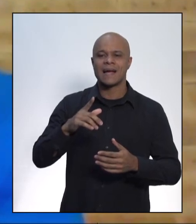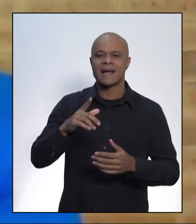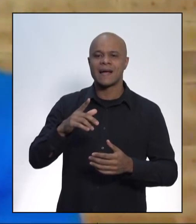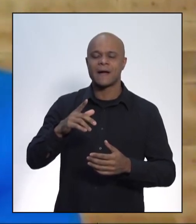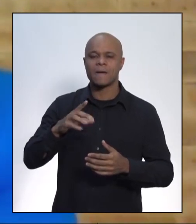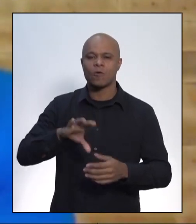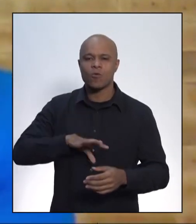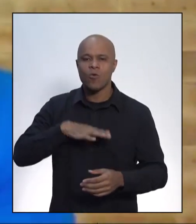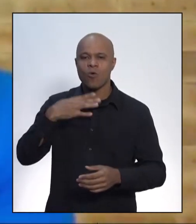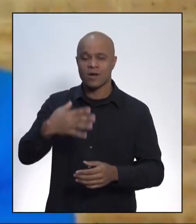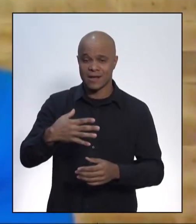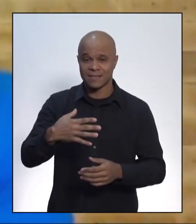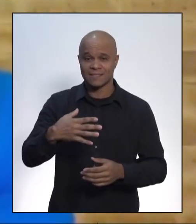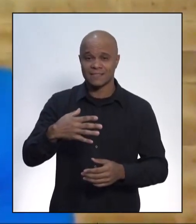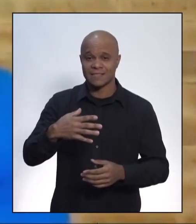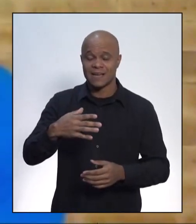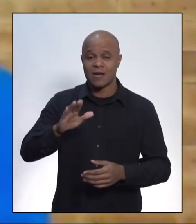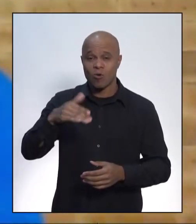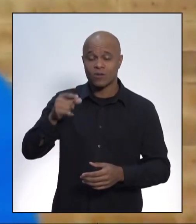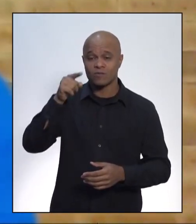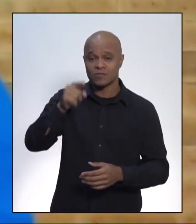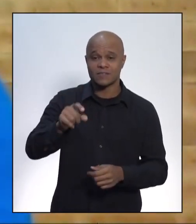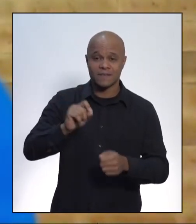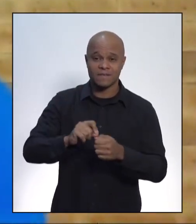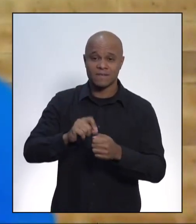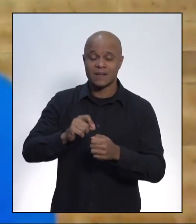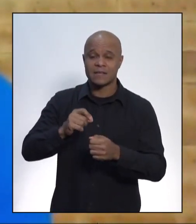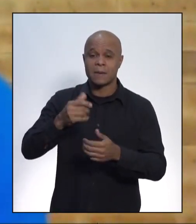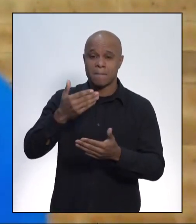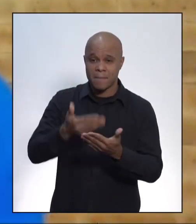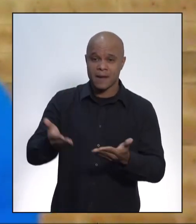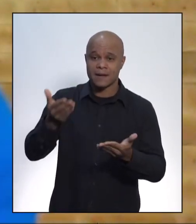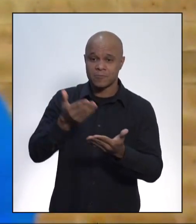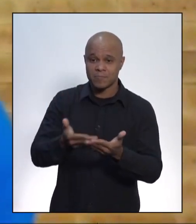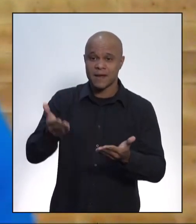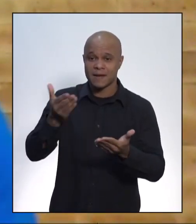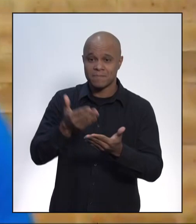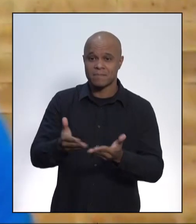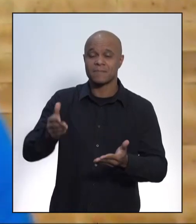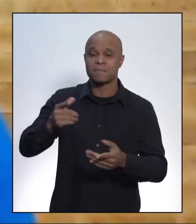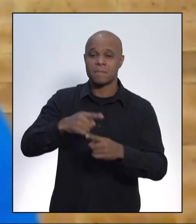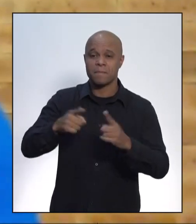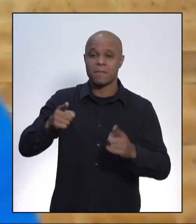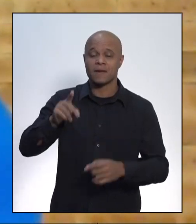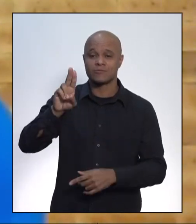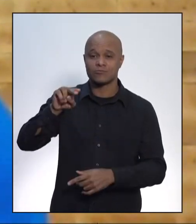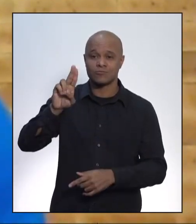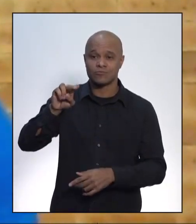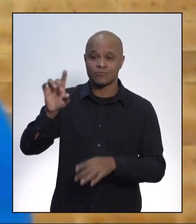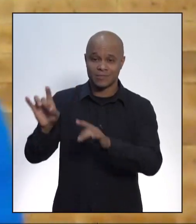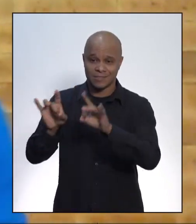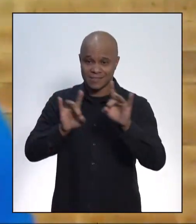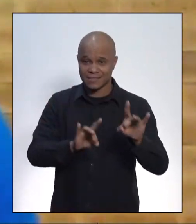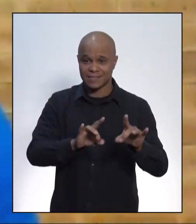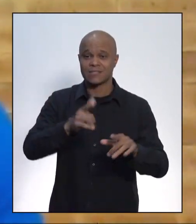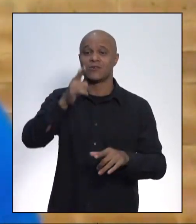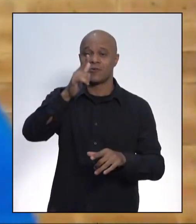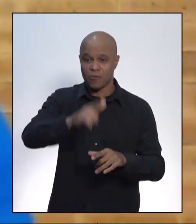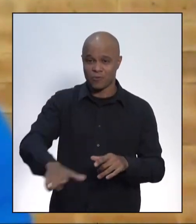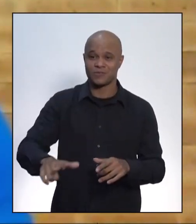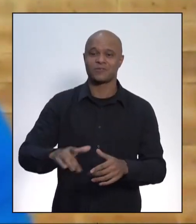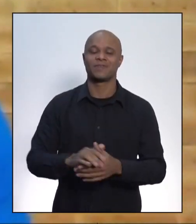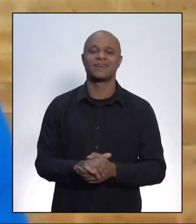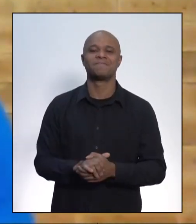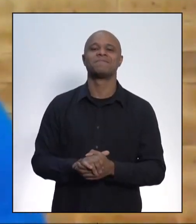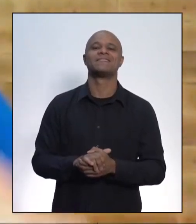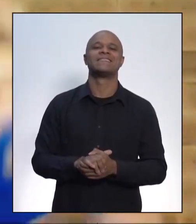de você ir de um fracasso, de você ir de um fracasso em fracasso sem perder o entusiasmo. É um pouco disso também empreender, tá, pessoal? Não sei quantas vezes eu tomei um balde de água